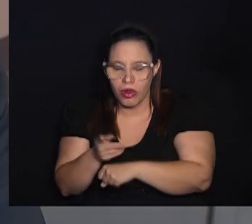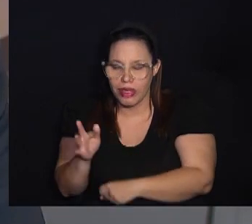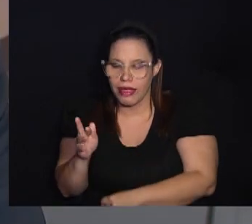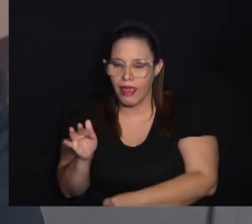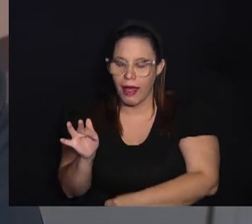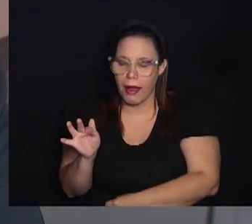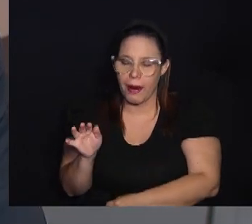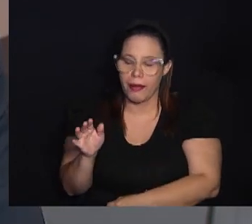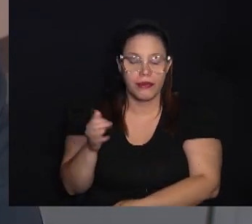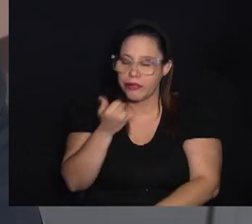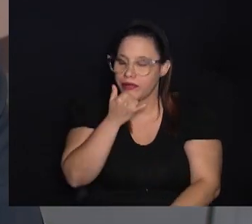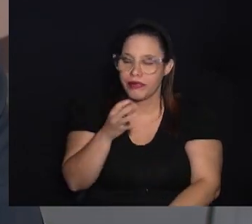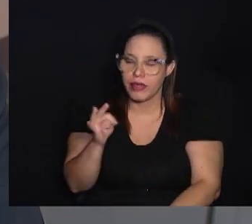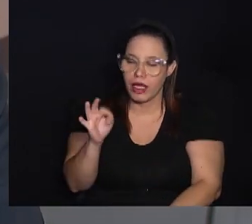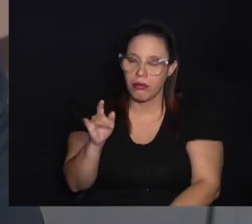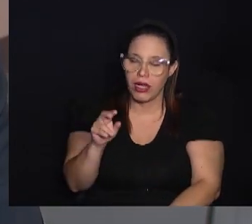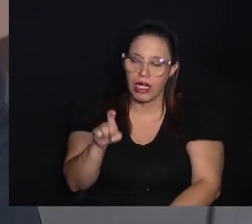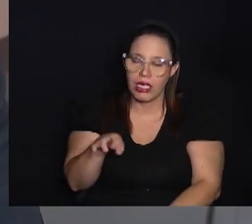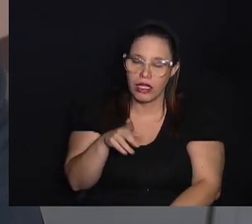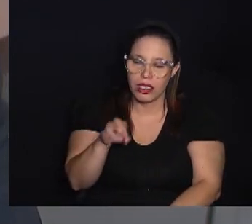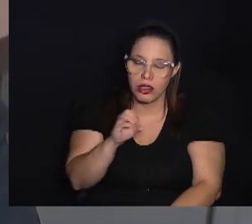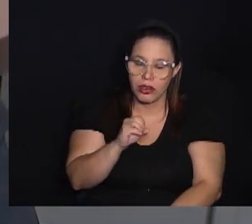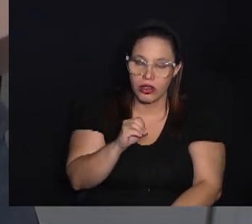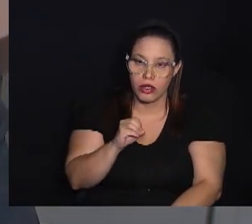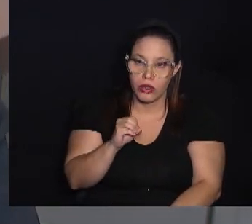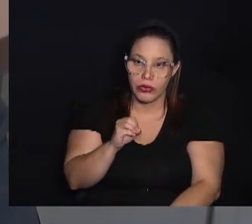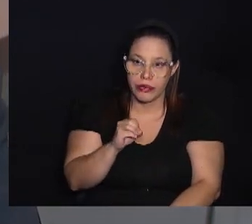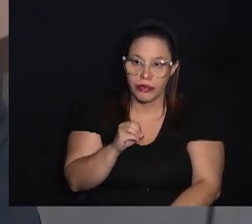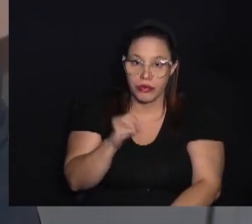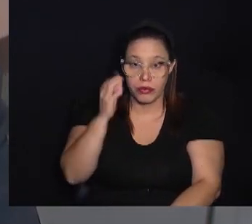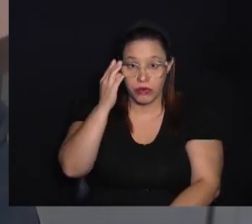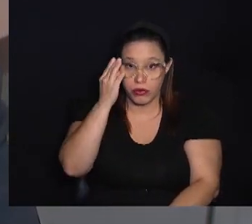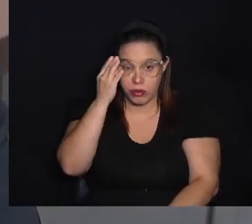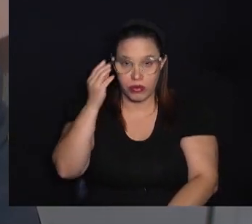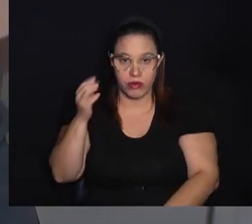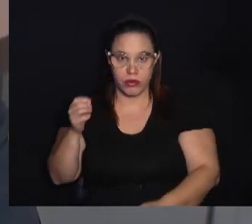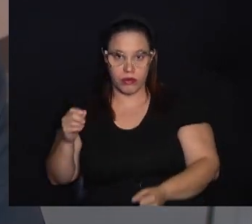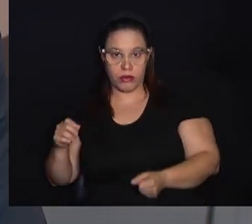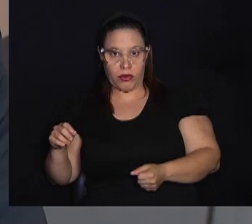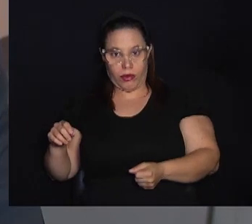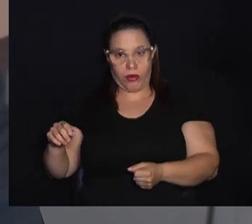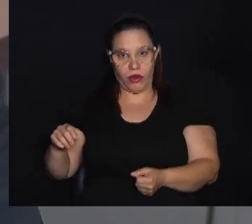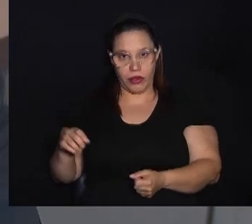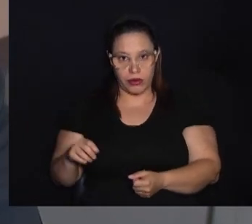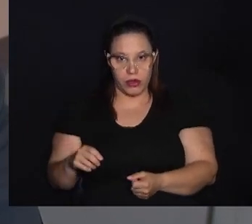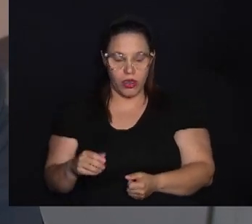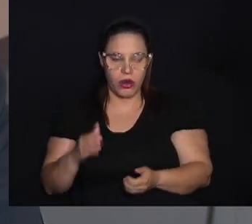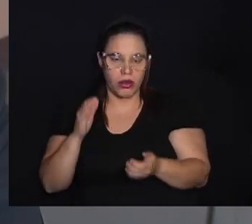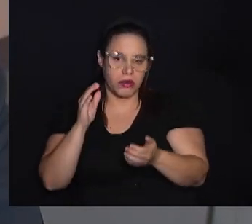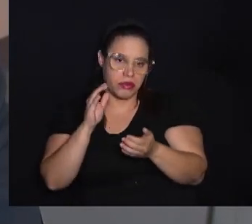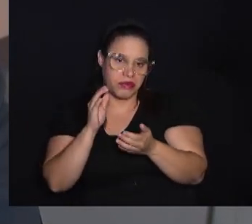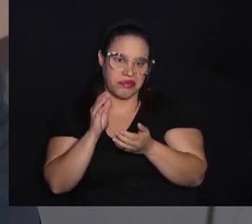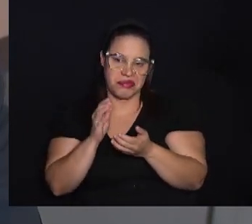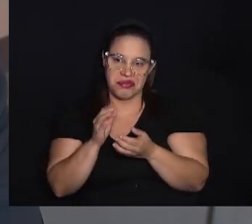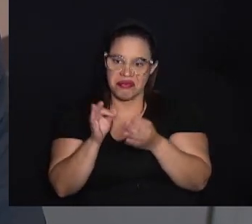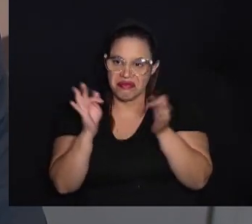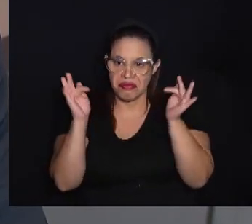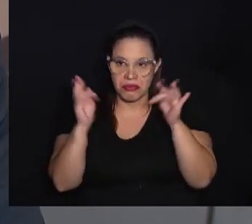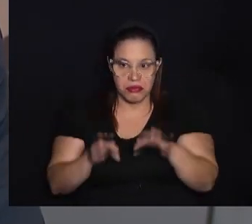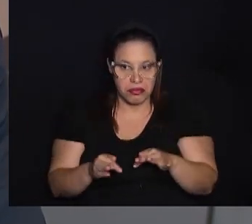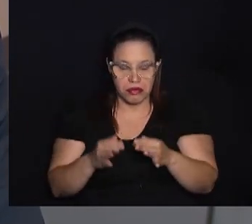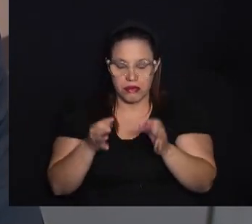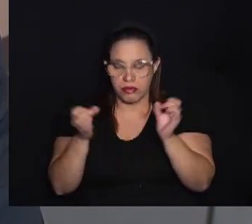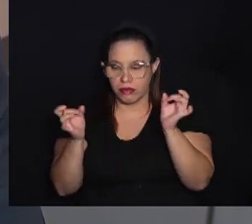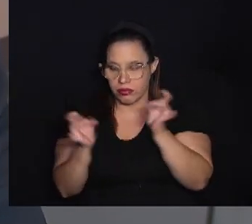dê publicidade à sua situação. E, da mesma forma, quando houver o término, o final, né? Havendo